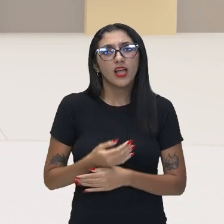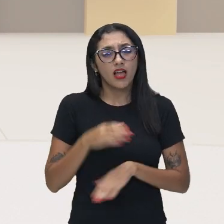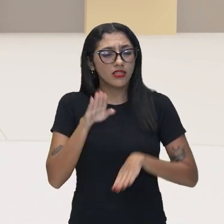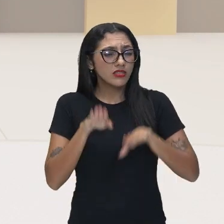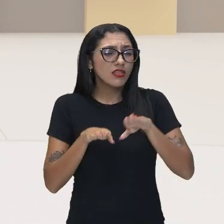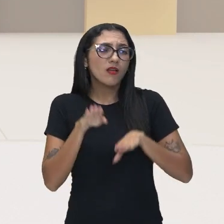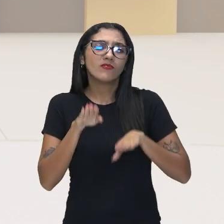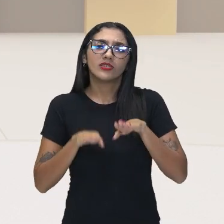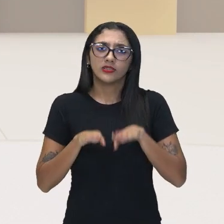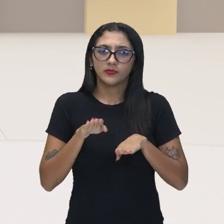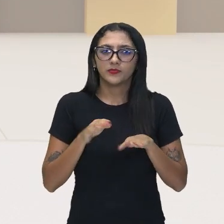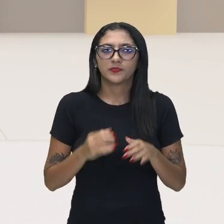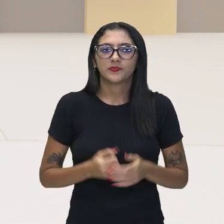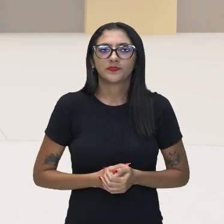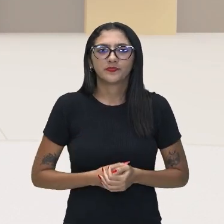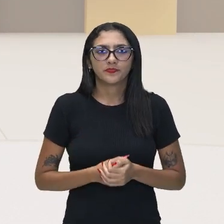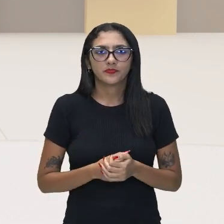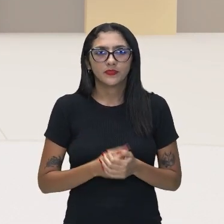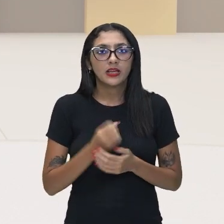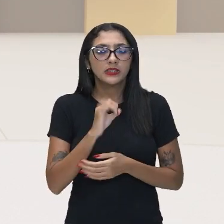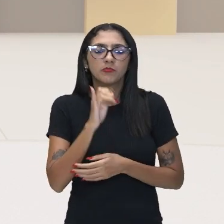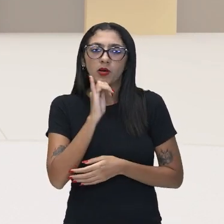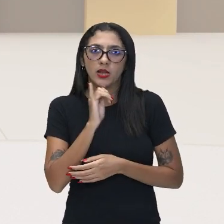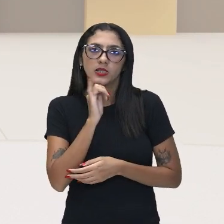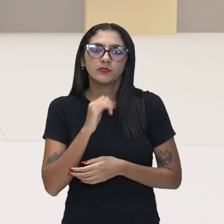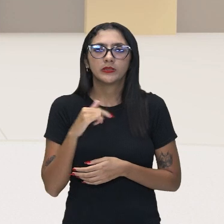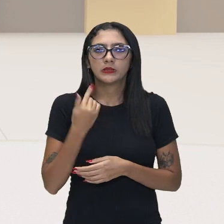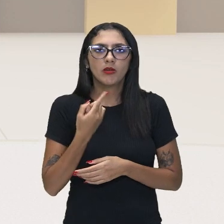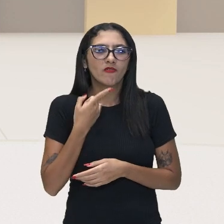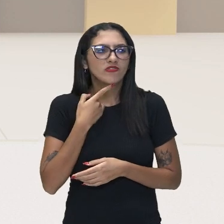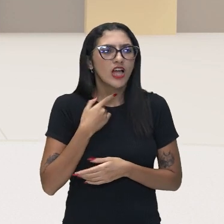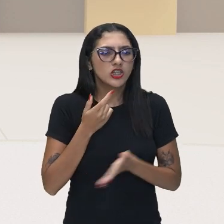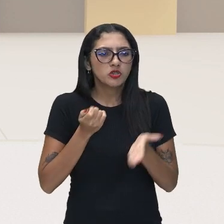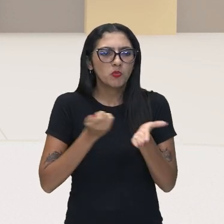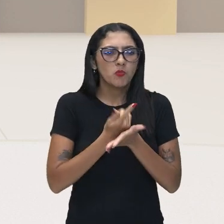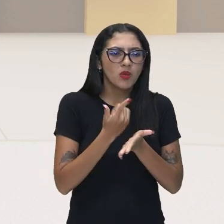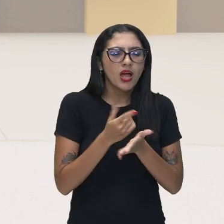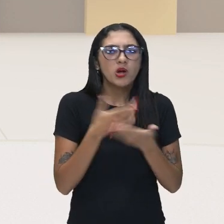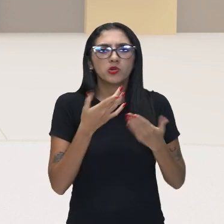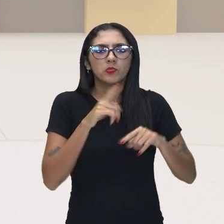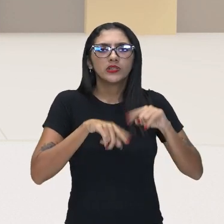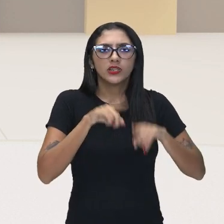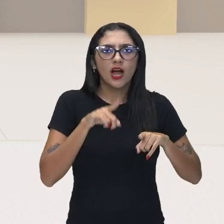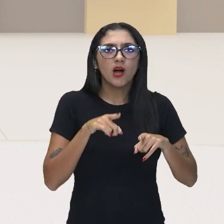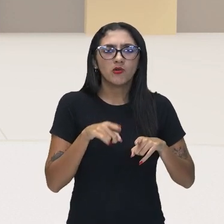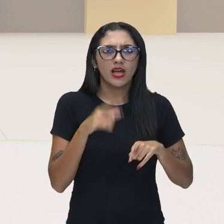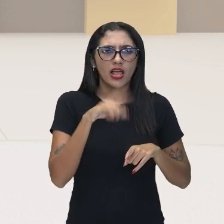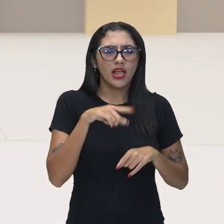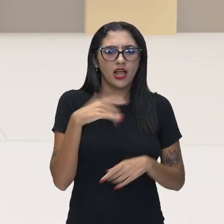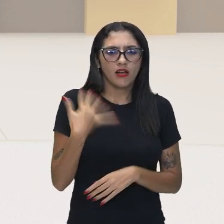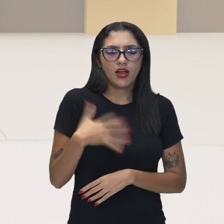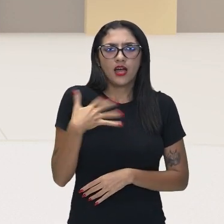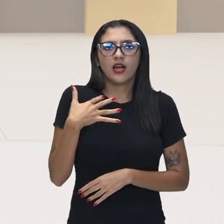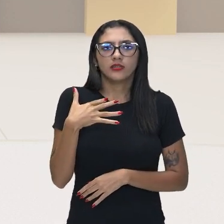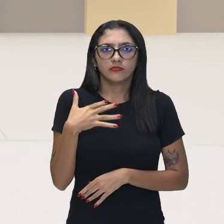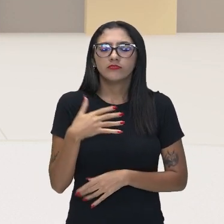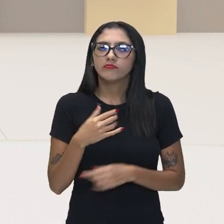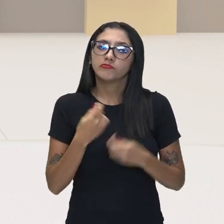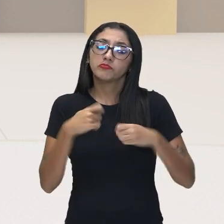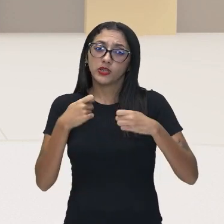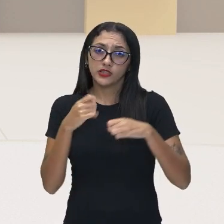Às vezes, para a gente adquirir um certo bem, que às vezes é um valor muito alto, nós precisamos de alguns